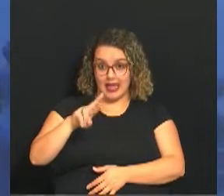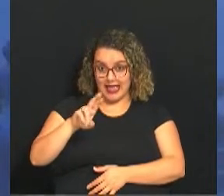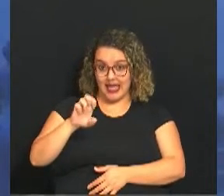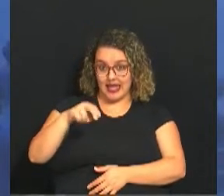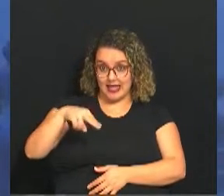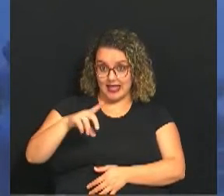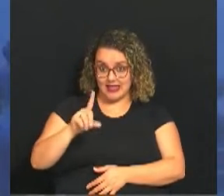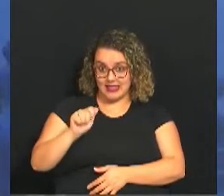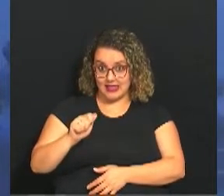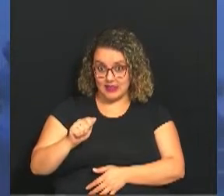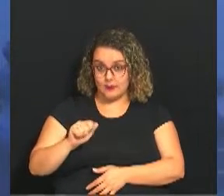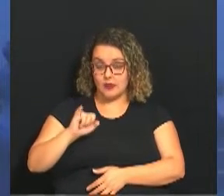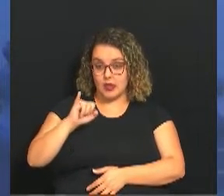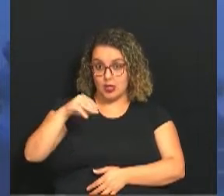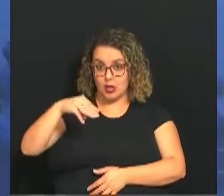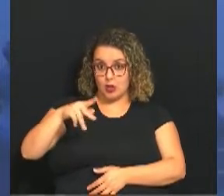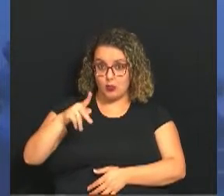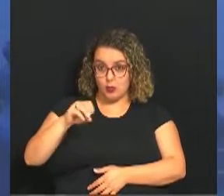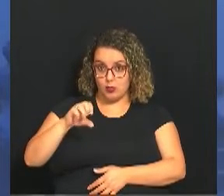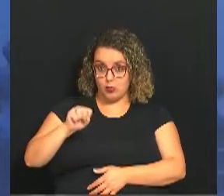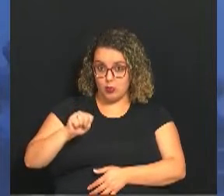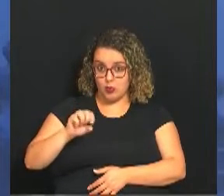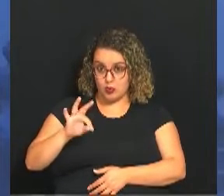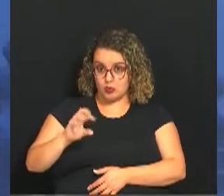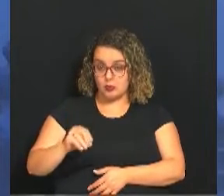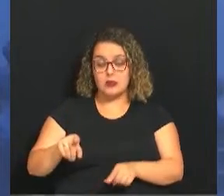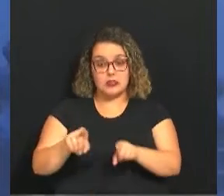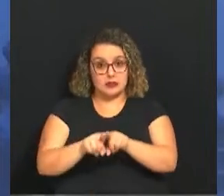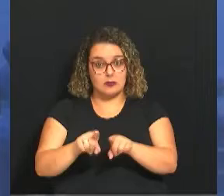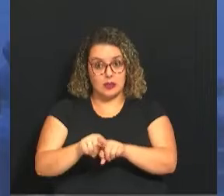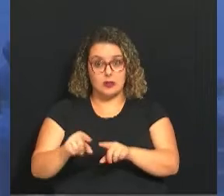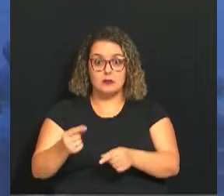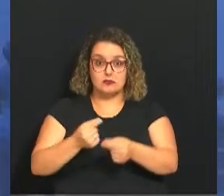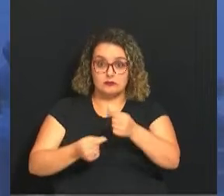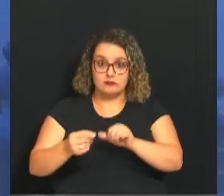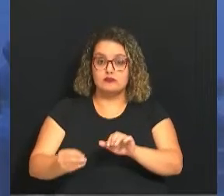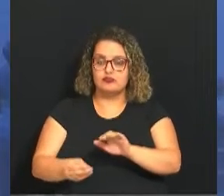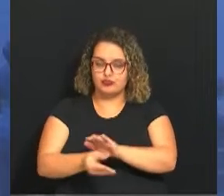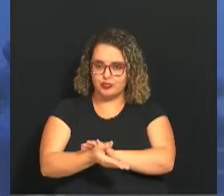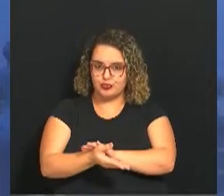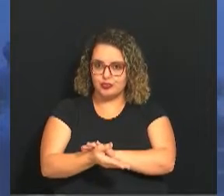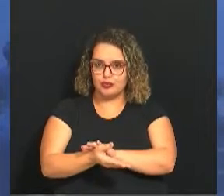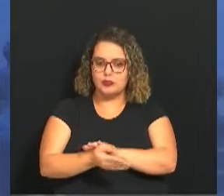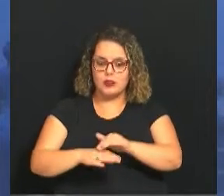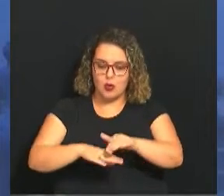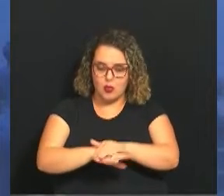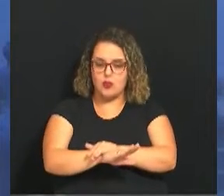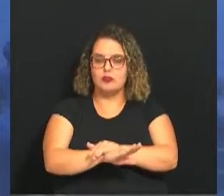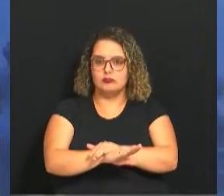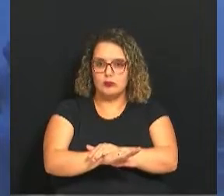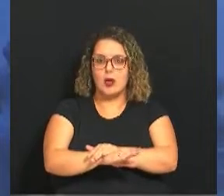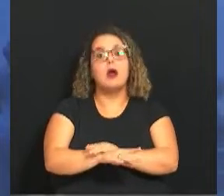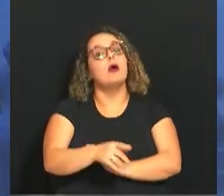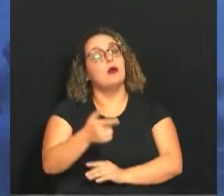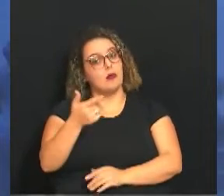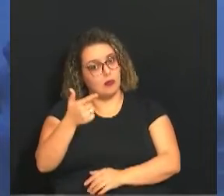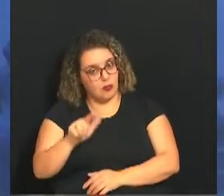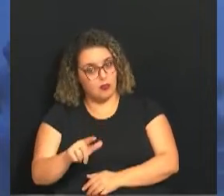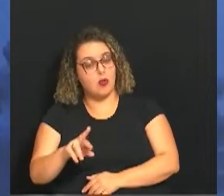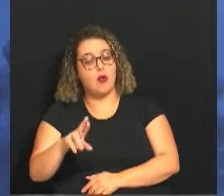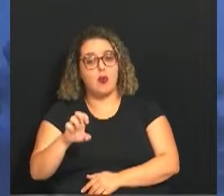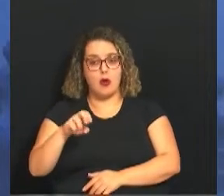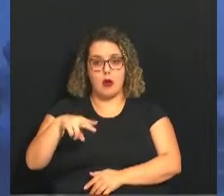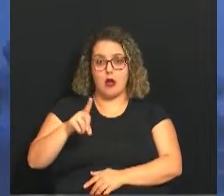da declaração sobre investimentos. Ninguém quer cair na malha fina, todo mundo quer ficar com seus rendimentos aí. E quem